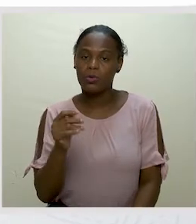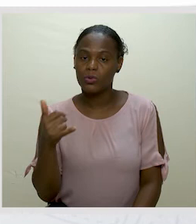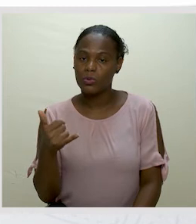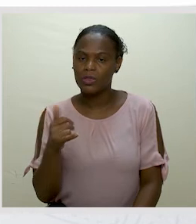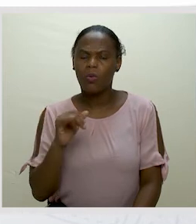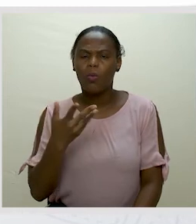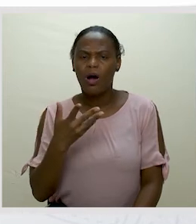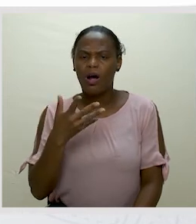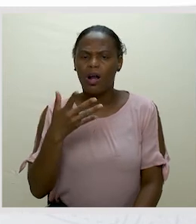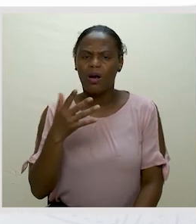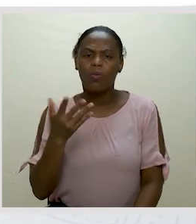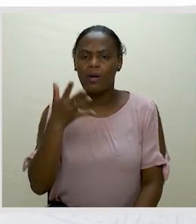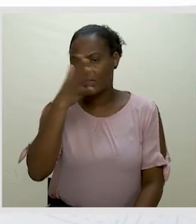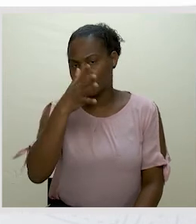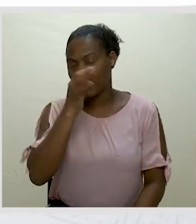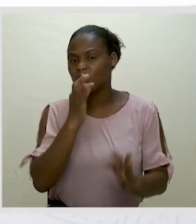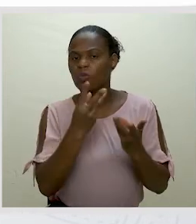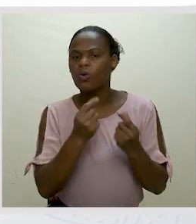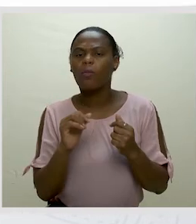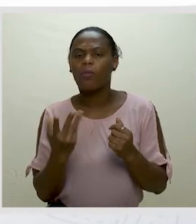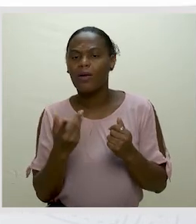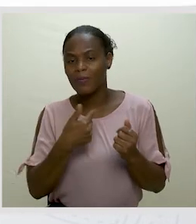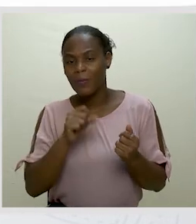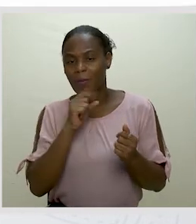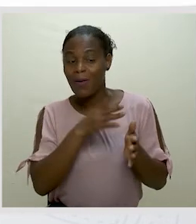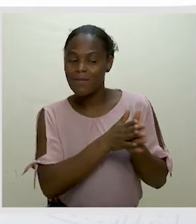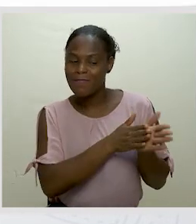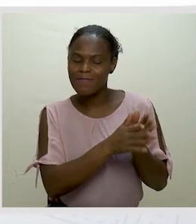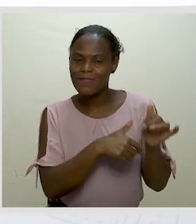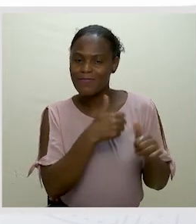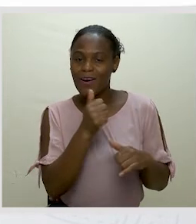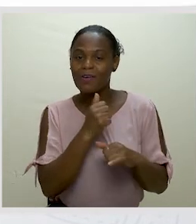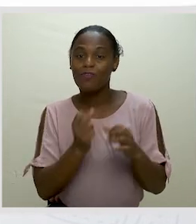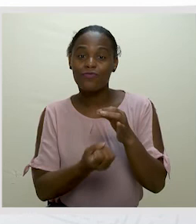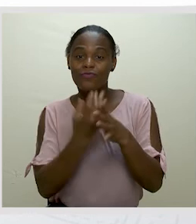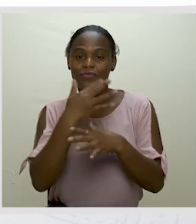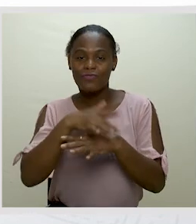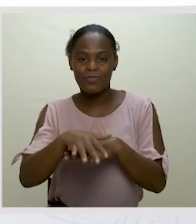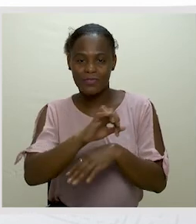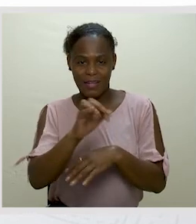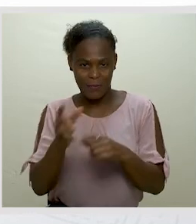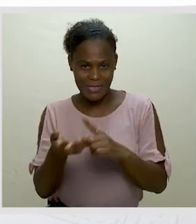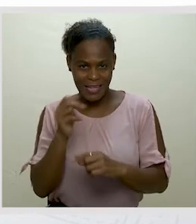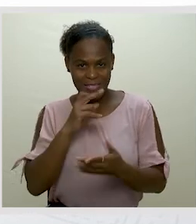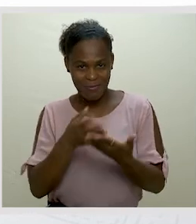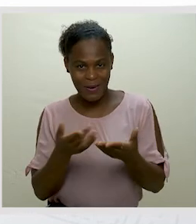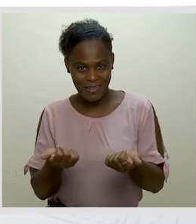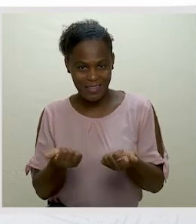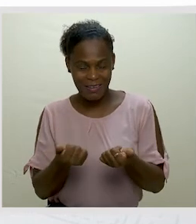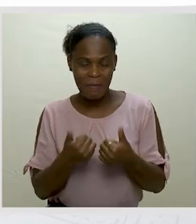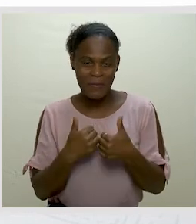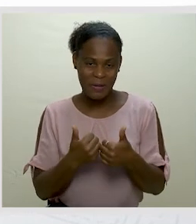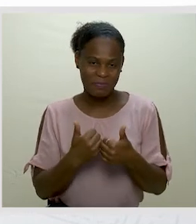1.2. Em que atividades económicas, aliás, podemos tirar vantagens dos vulcões? Conseguiram?